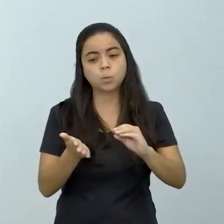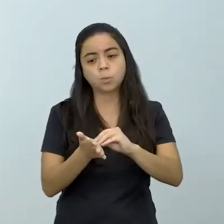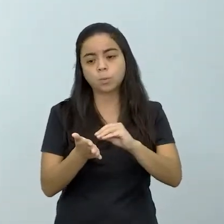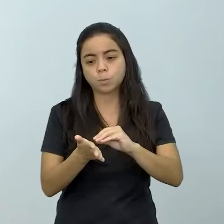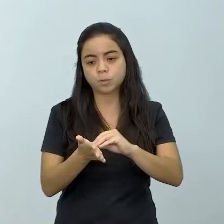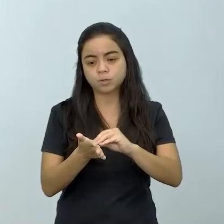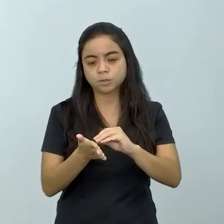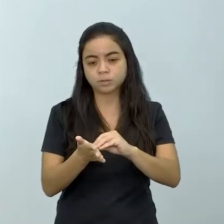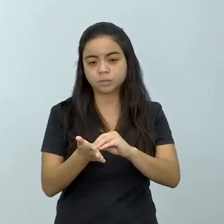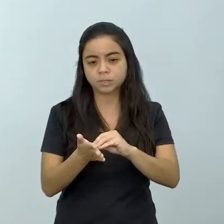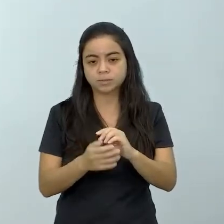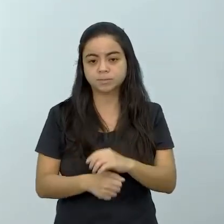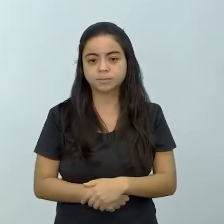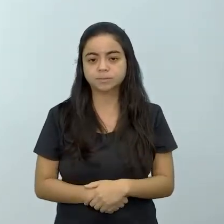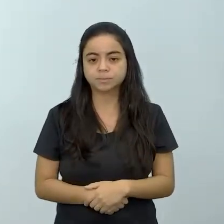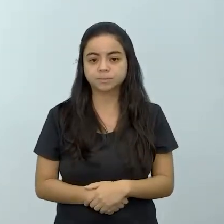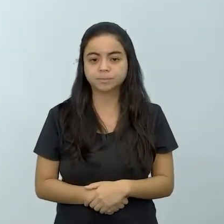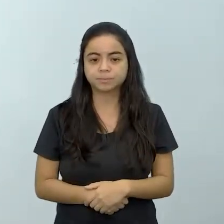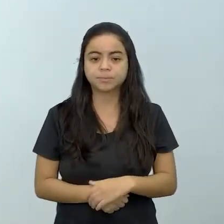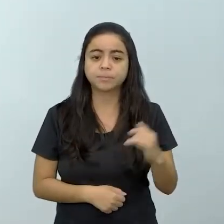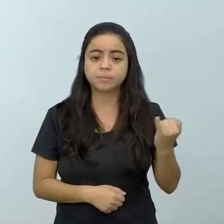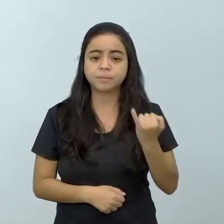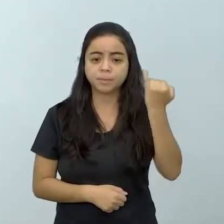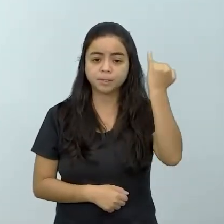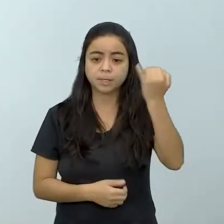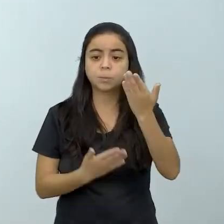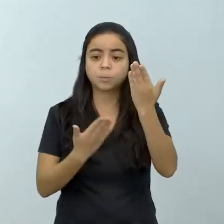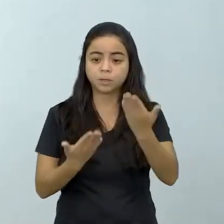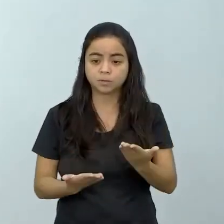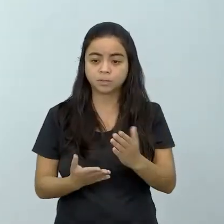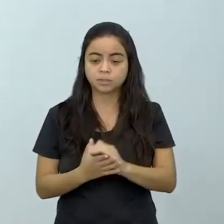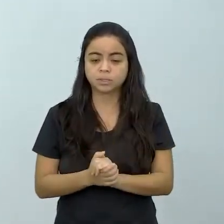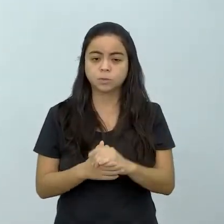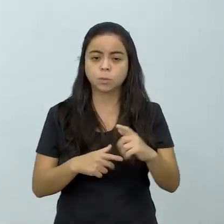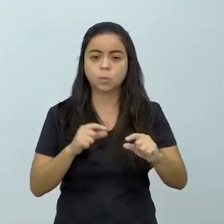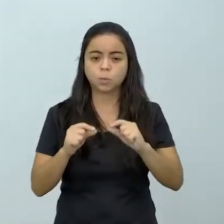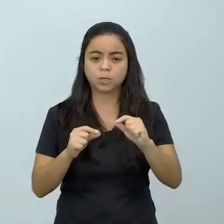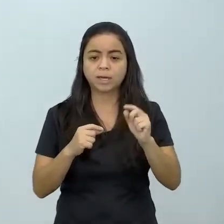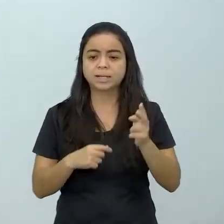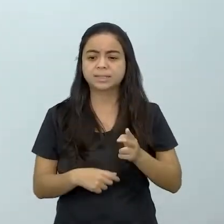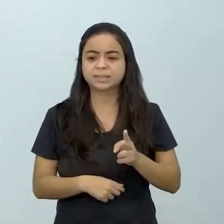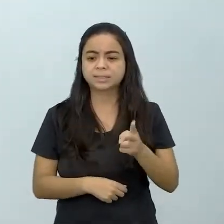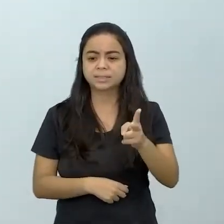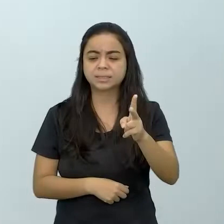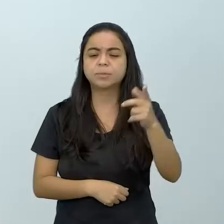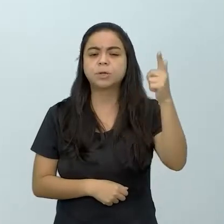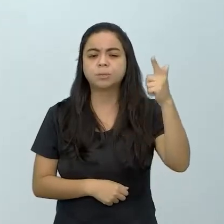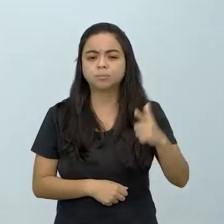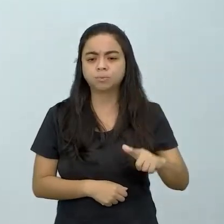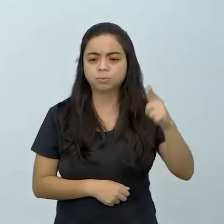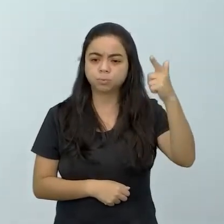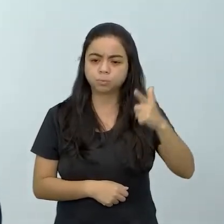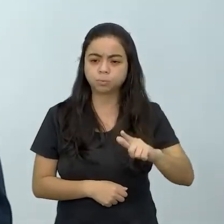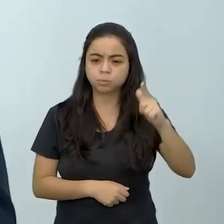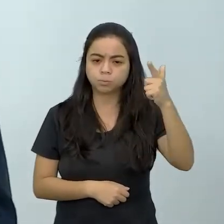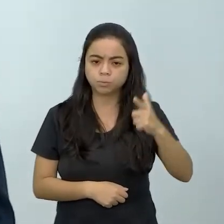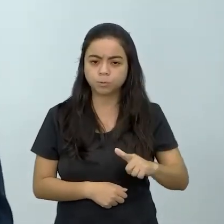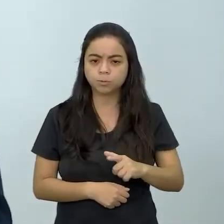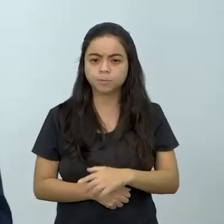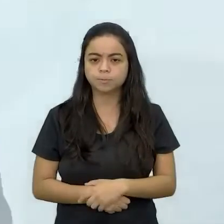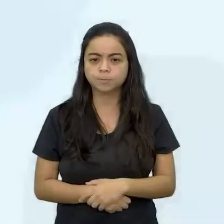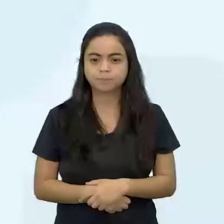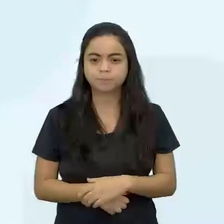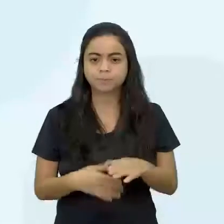como matemática extremamente importante para você que é o que a gente sempre repete aqui tudo mais que é